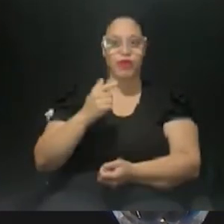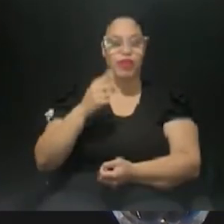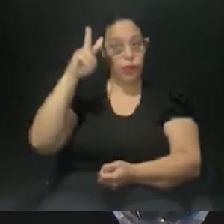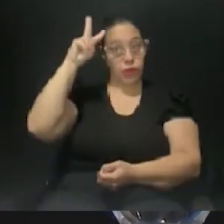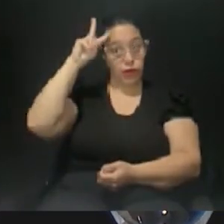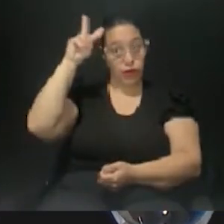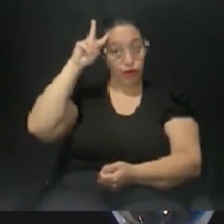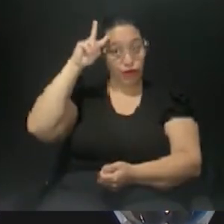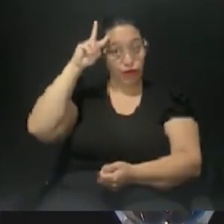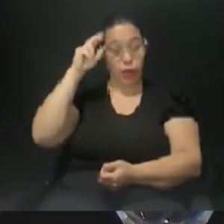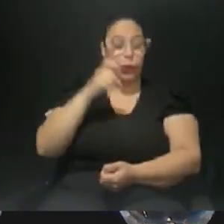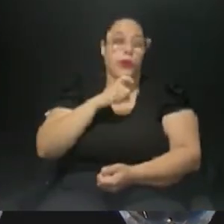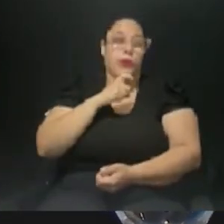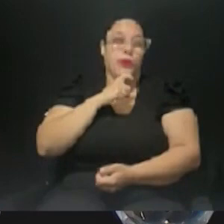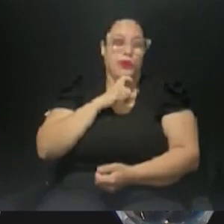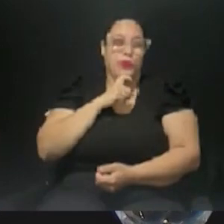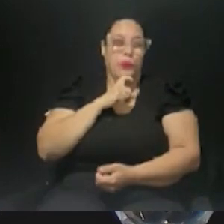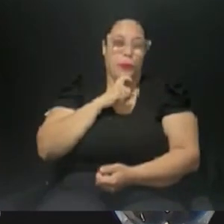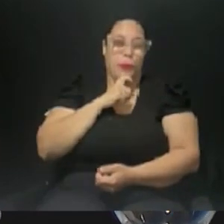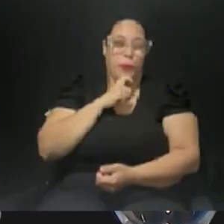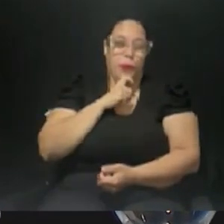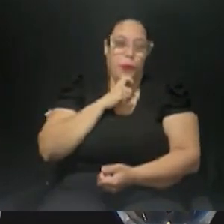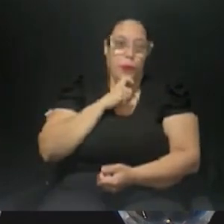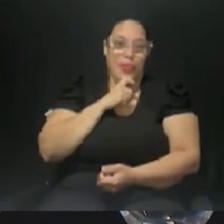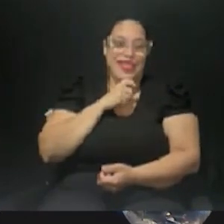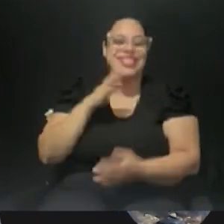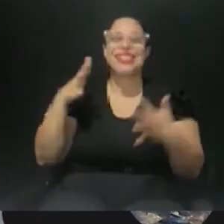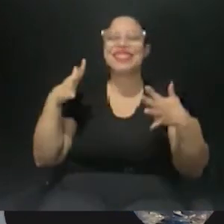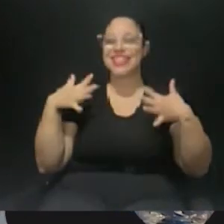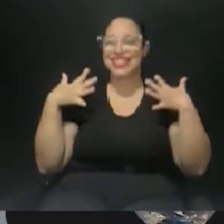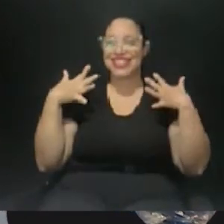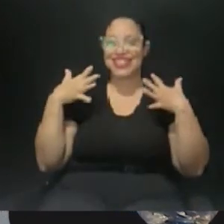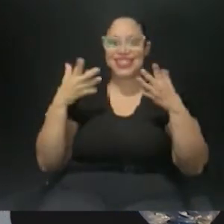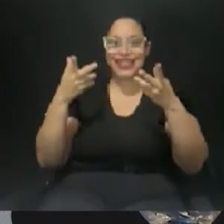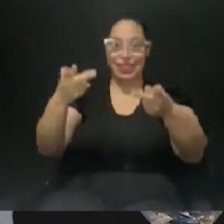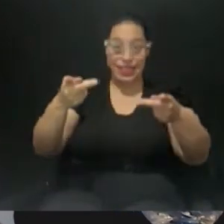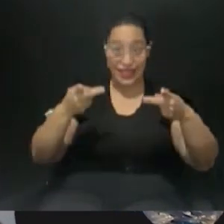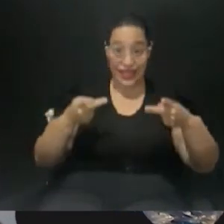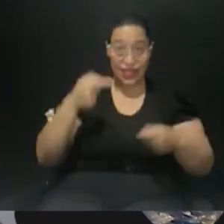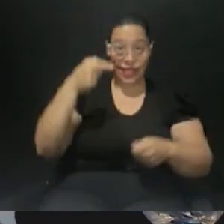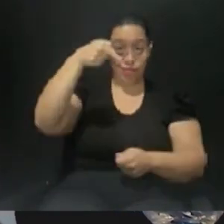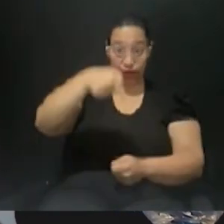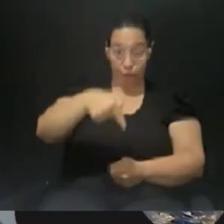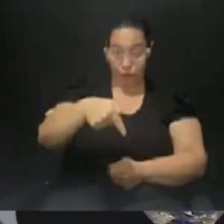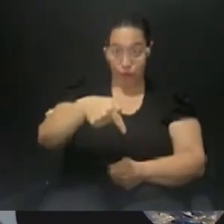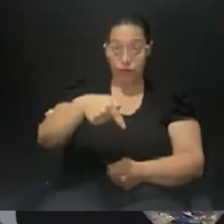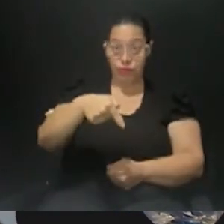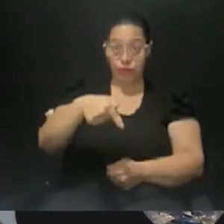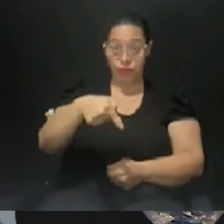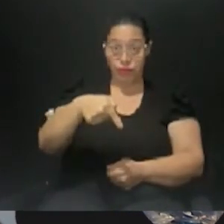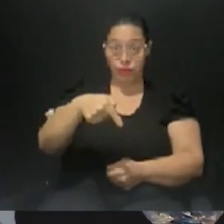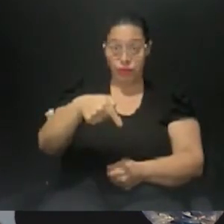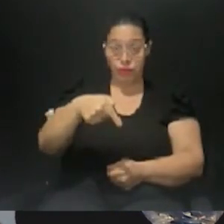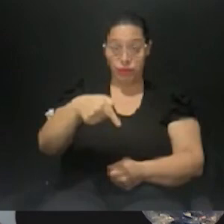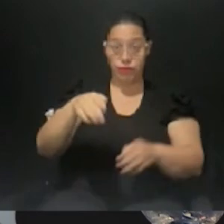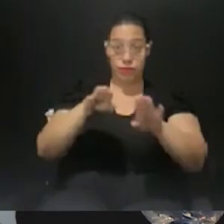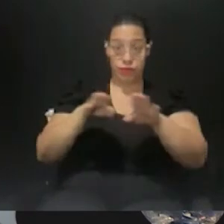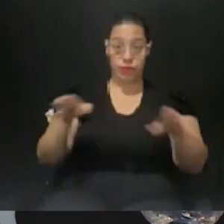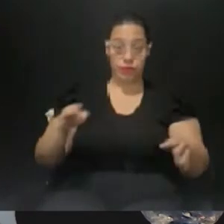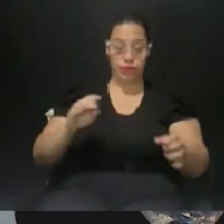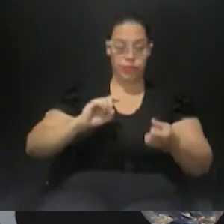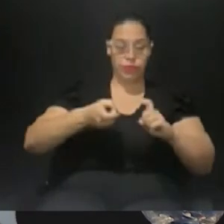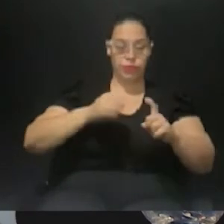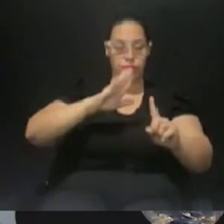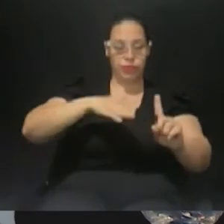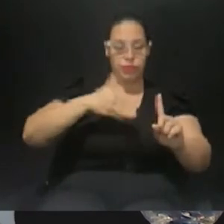Nessa segunda-feira, ainda um pouco fria, né? É uma alegria receber todos vocês aqui